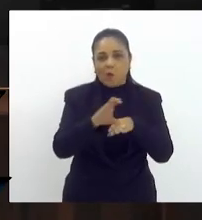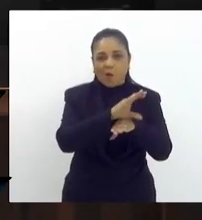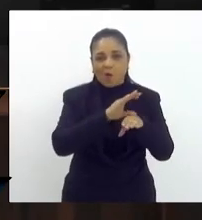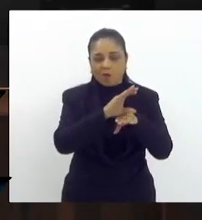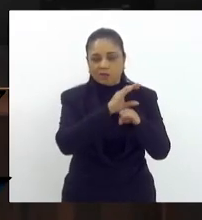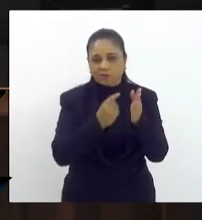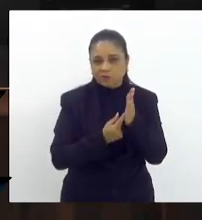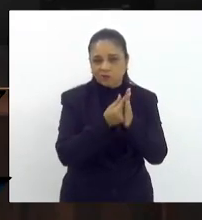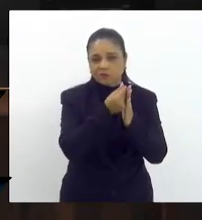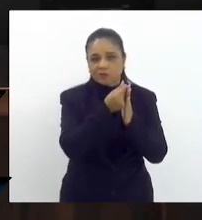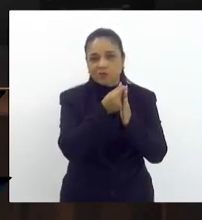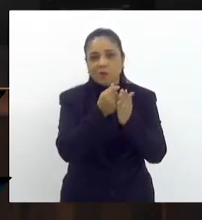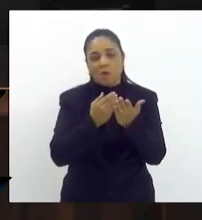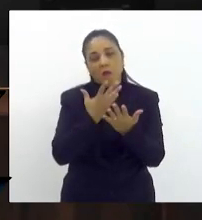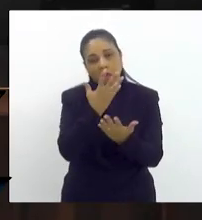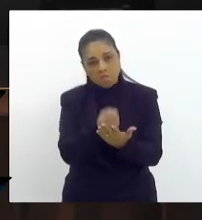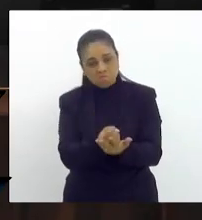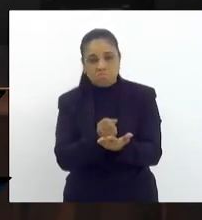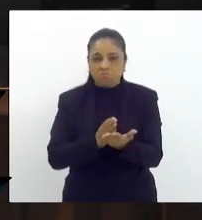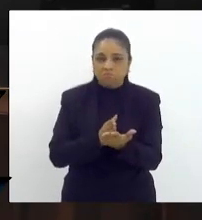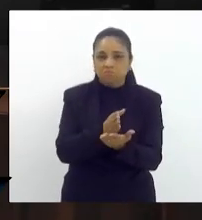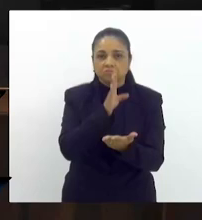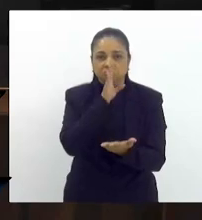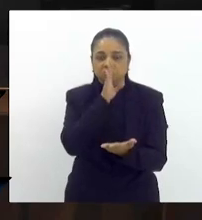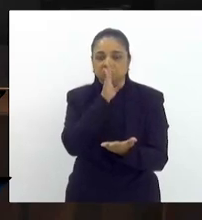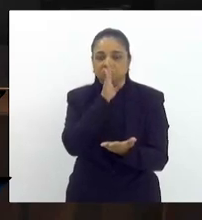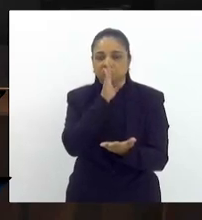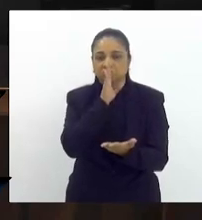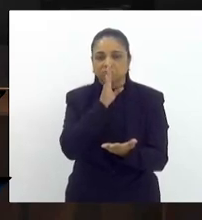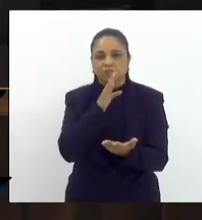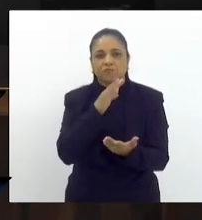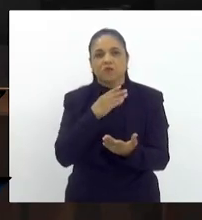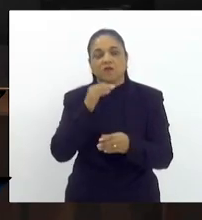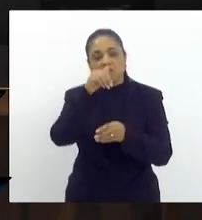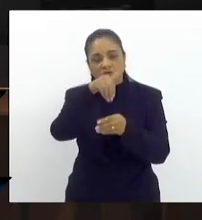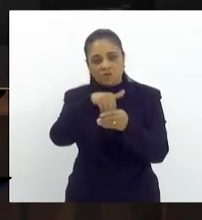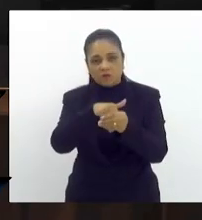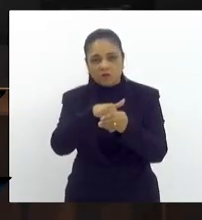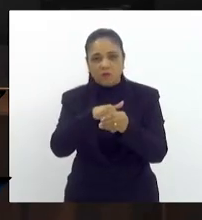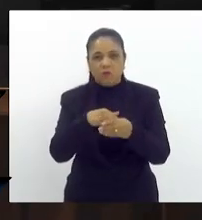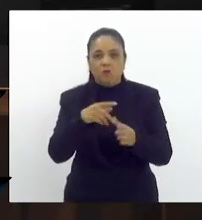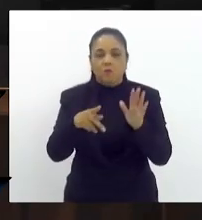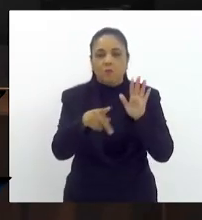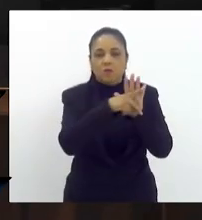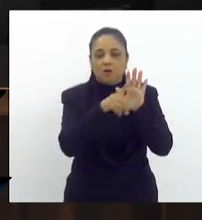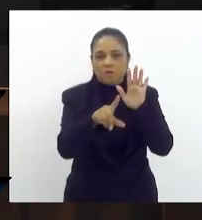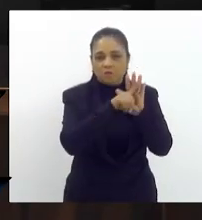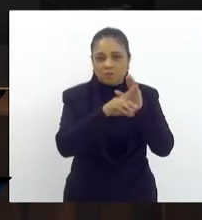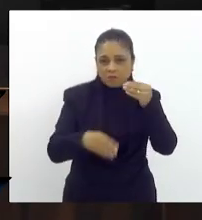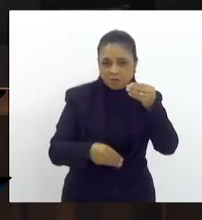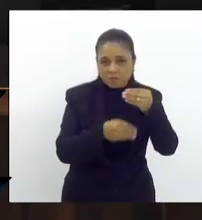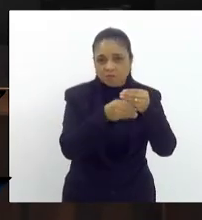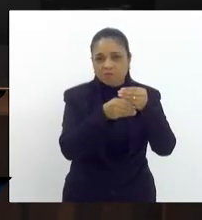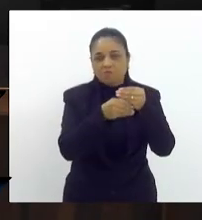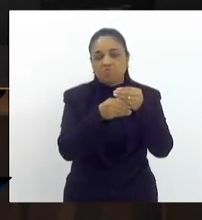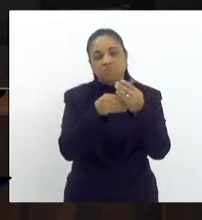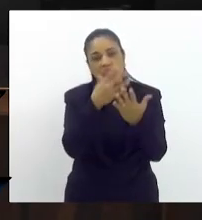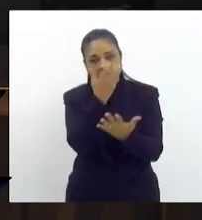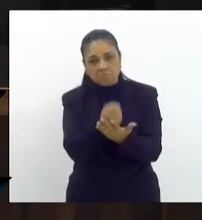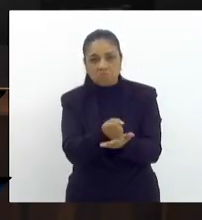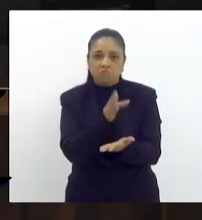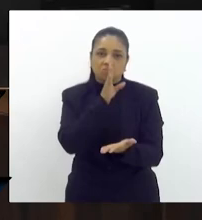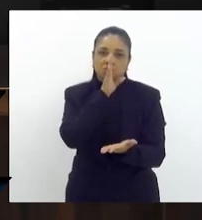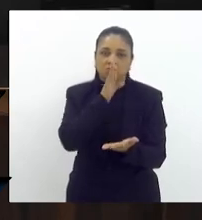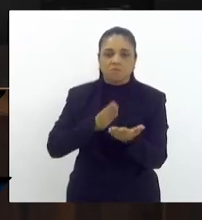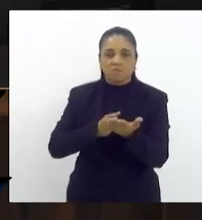de orçamento senhores que a própria irmã Neusa Como estão aprovado em votação um projeto assim emendado senhores que a própria irmã Deus como estão